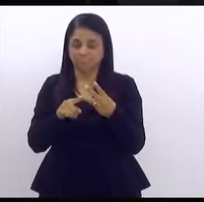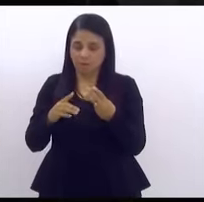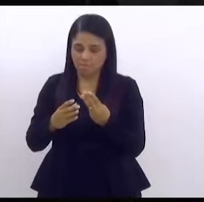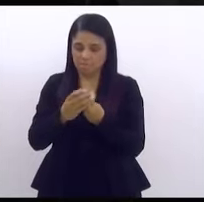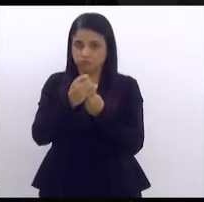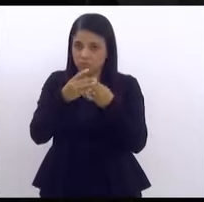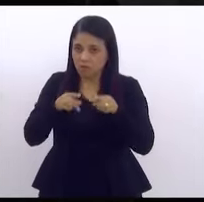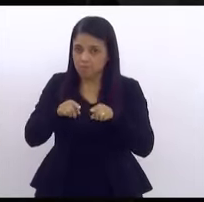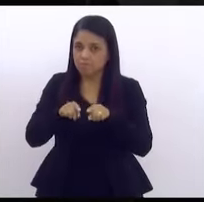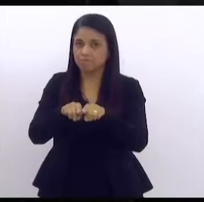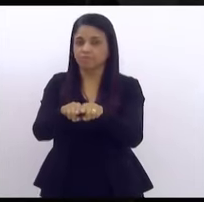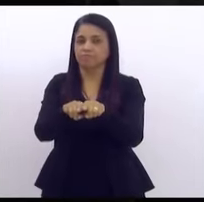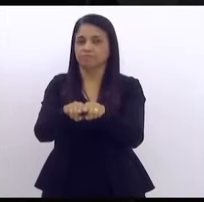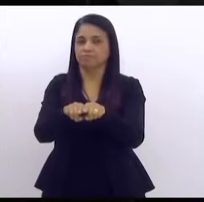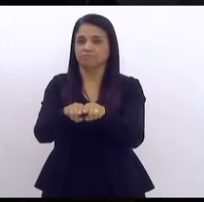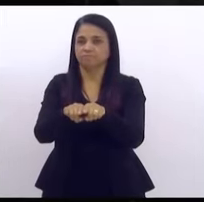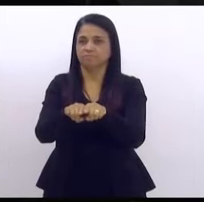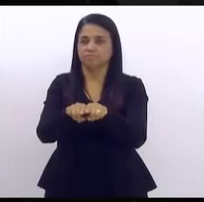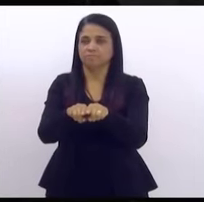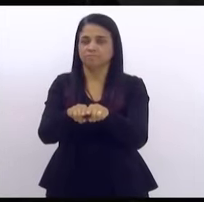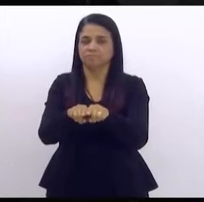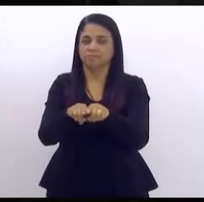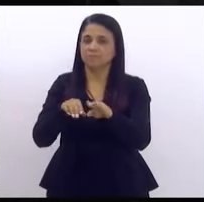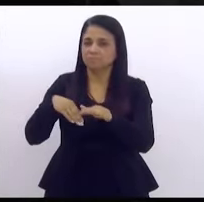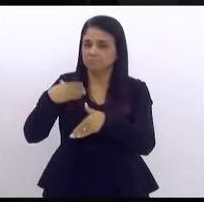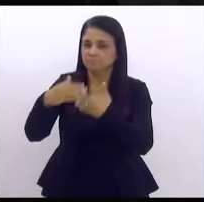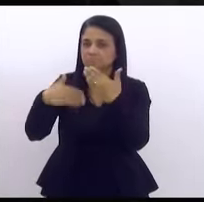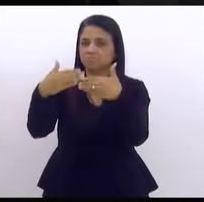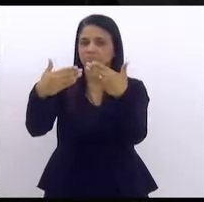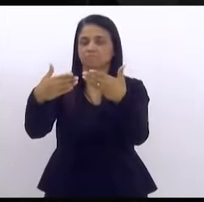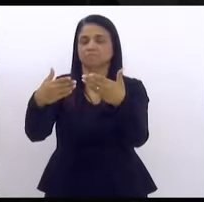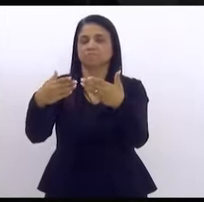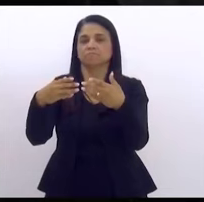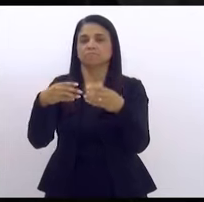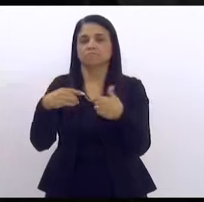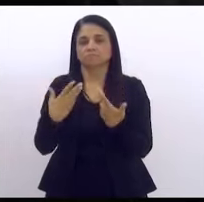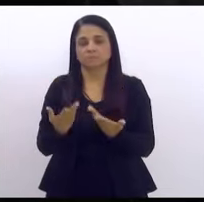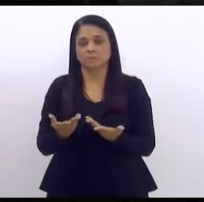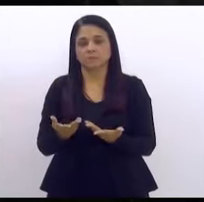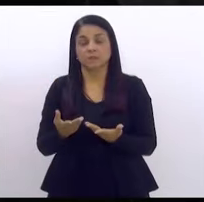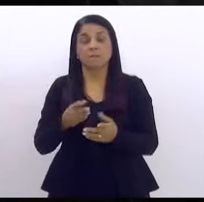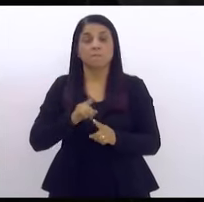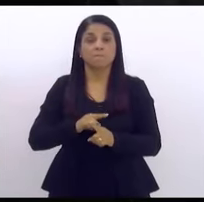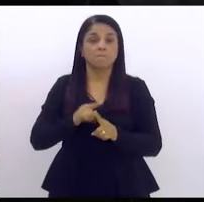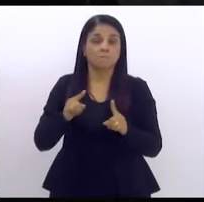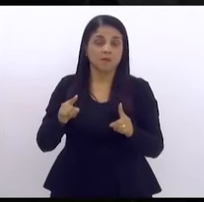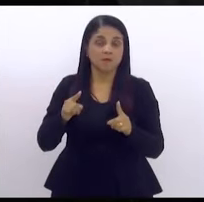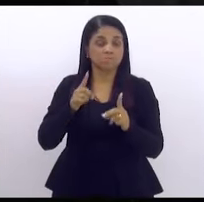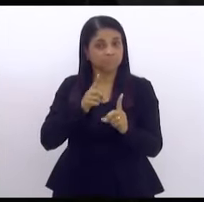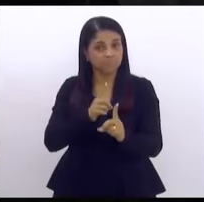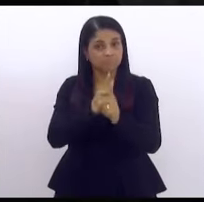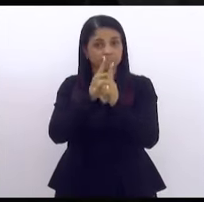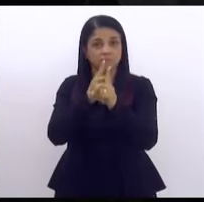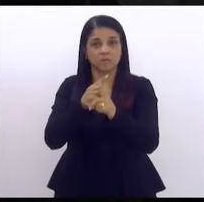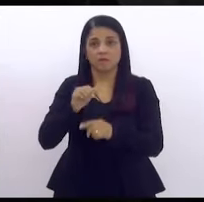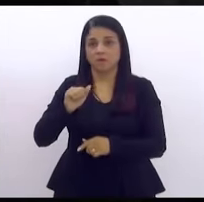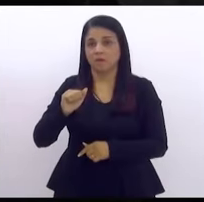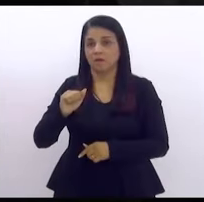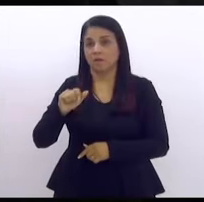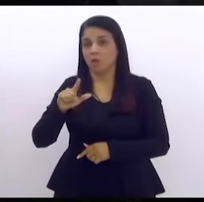coesa para esse efetivo desenvolvimento que a gente espera. Mas identificamos que na LOA